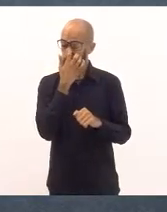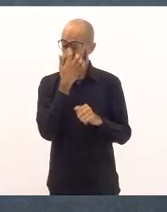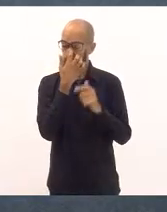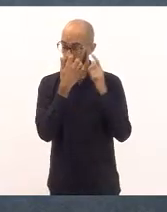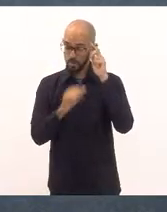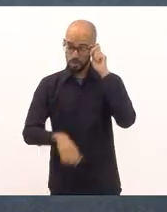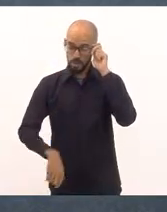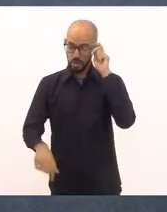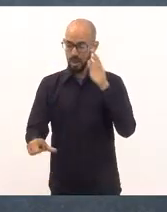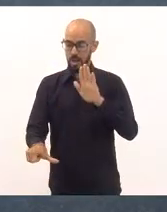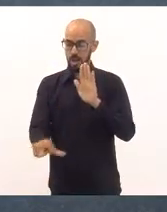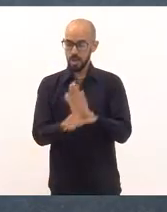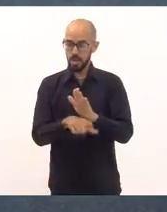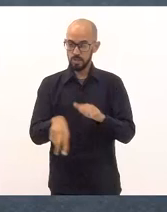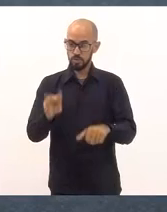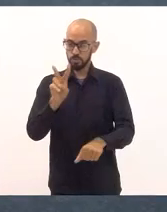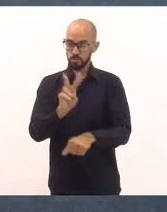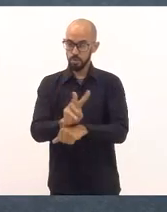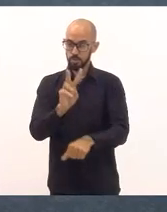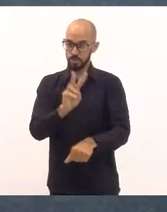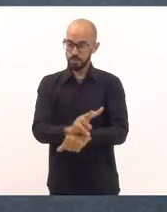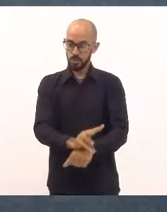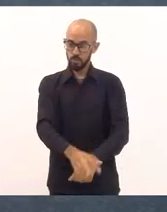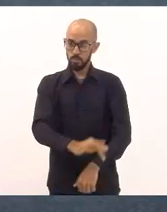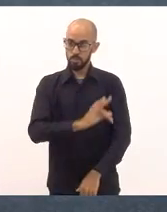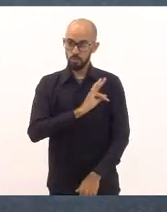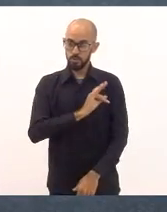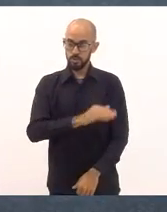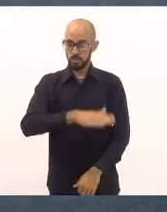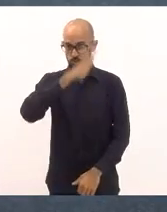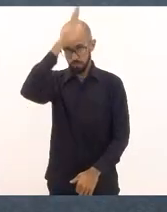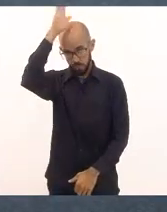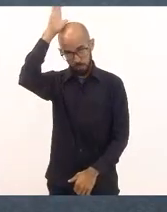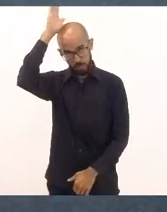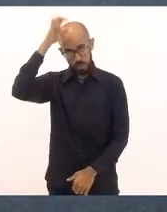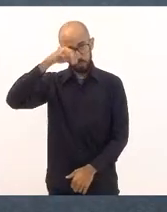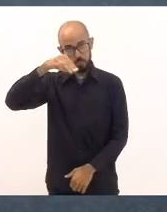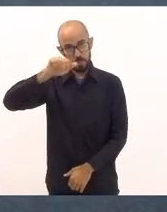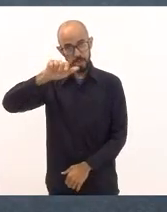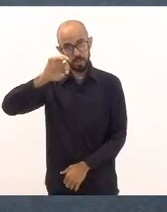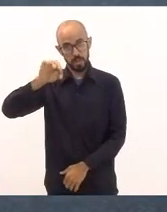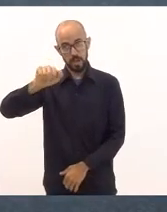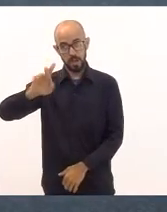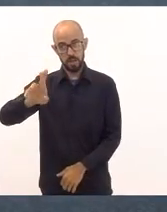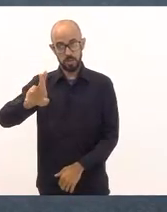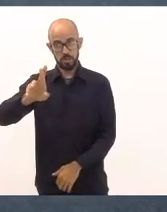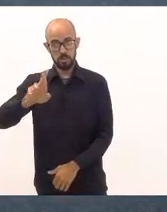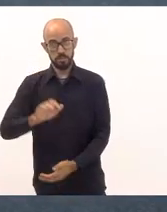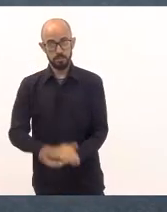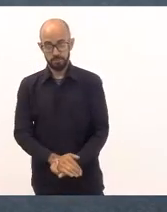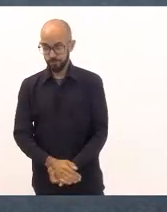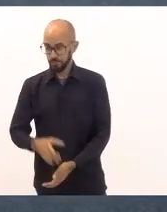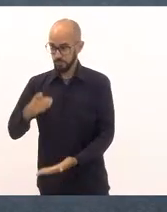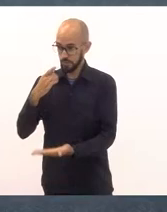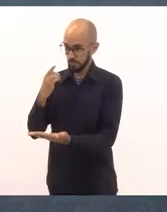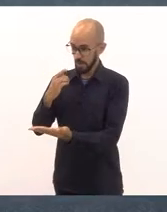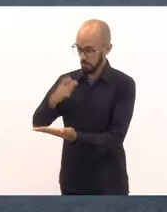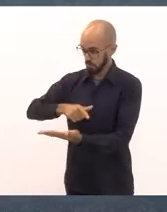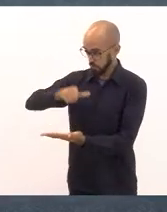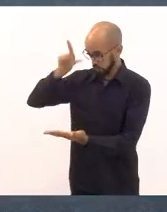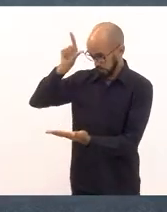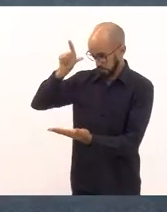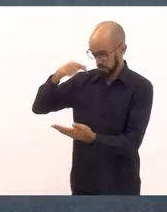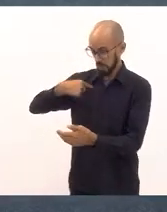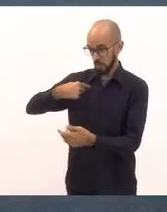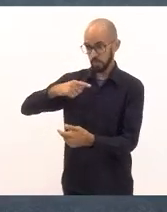proteção da Polícia Militar e do Bombeiro Militar. Deputado Luiz, eu tenho uma ameaça de morte